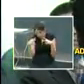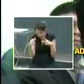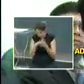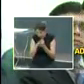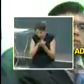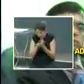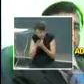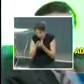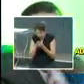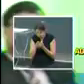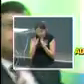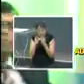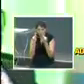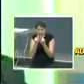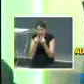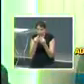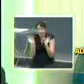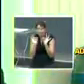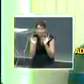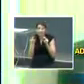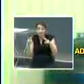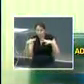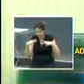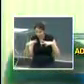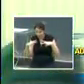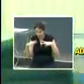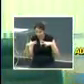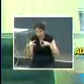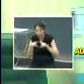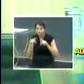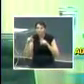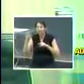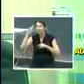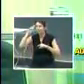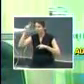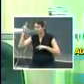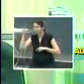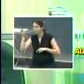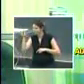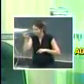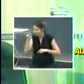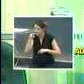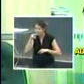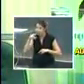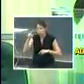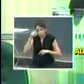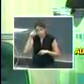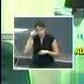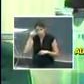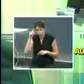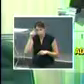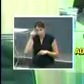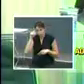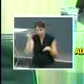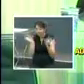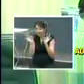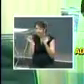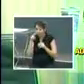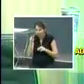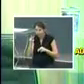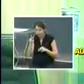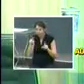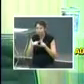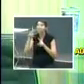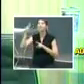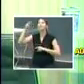vê, ninguém vê, ninguém te vê, mas o Senhor está te olhando todo dia, todo momento, toda situação, tudo que você está passando. Eu